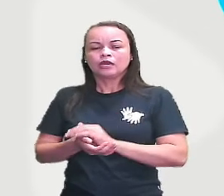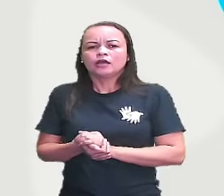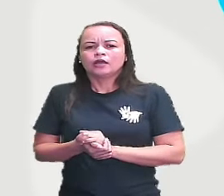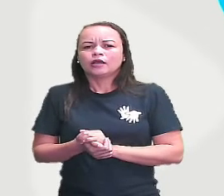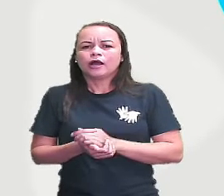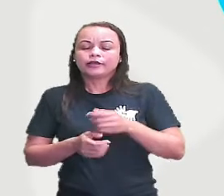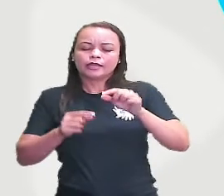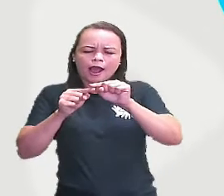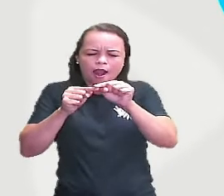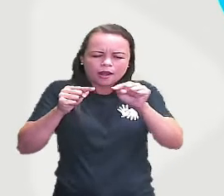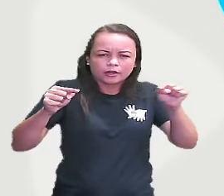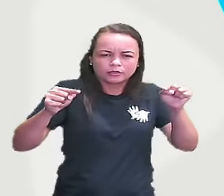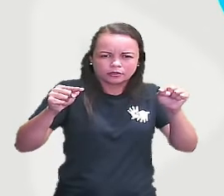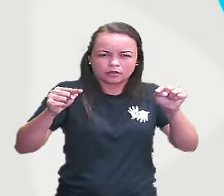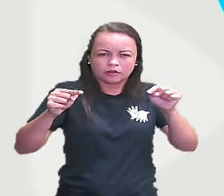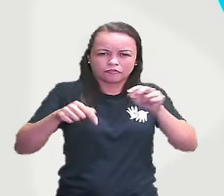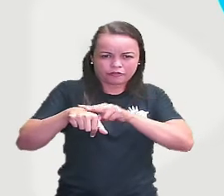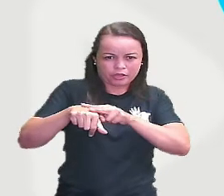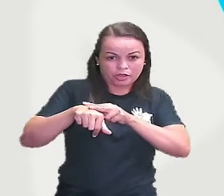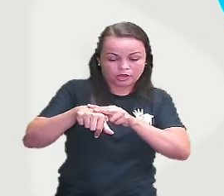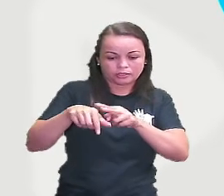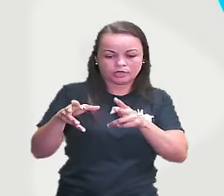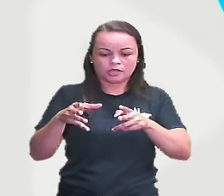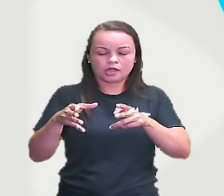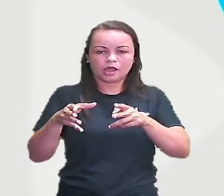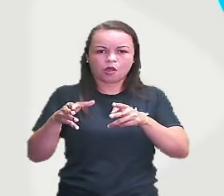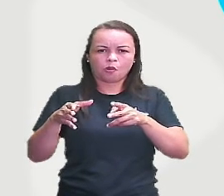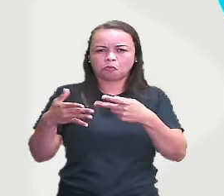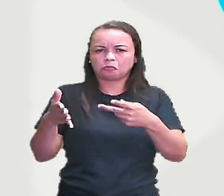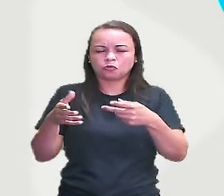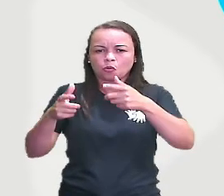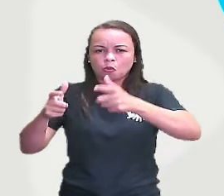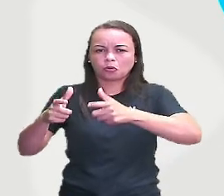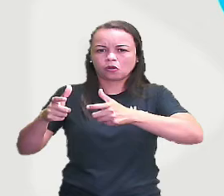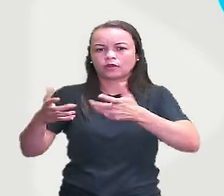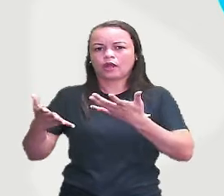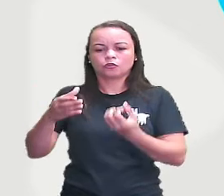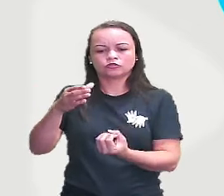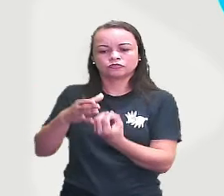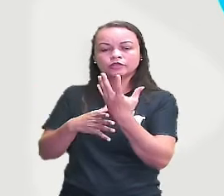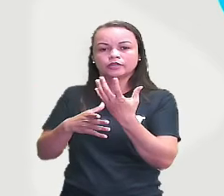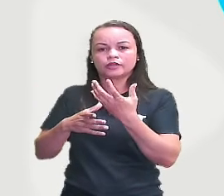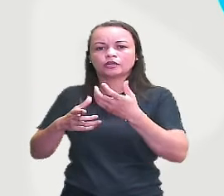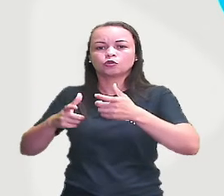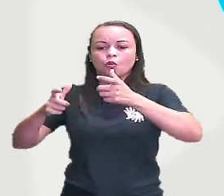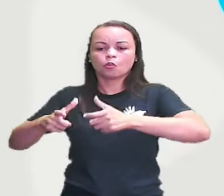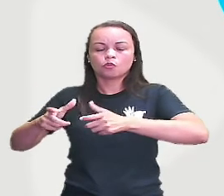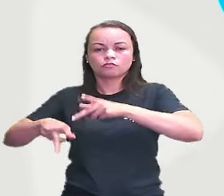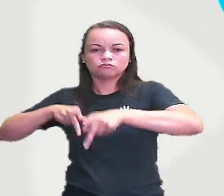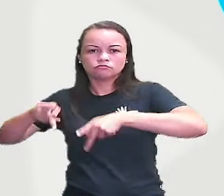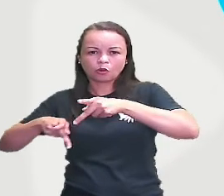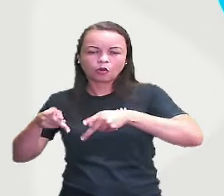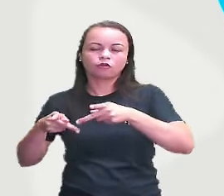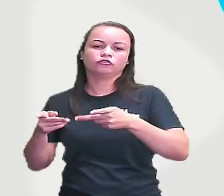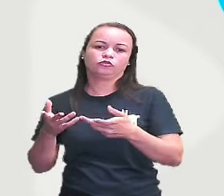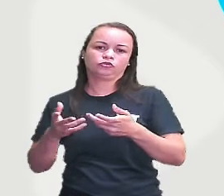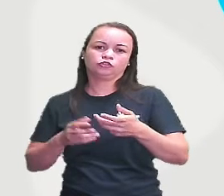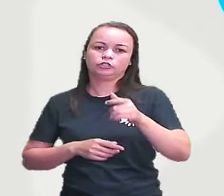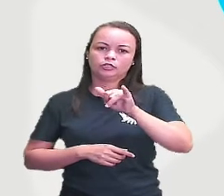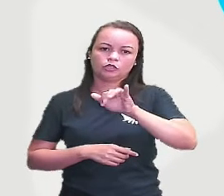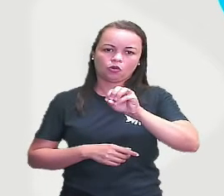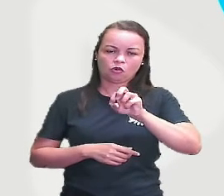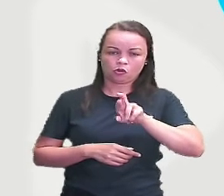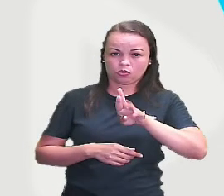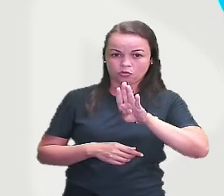em verde é o local, o provável local, aonde surgiu os povos iorubais. O tracejado ali é o